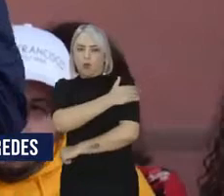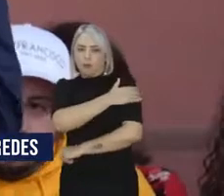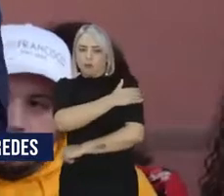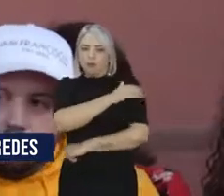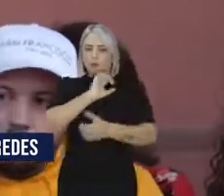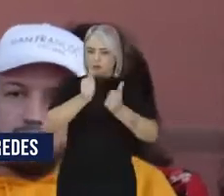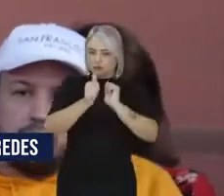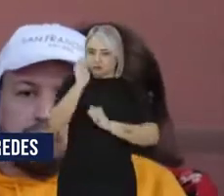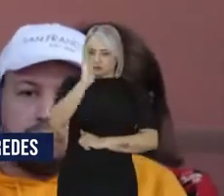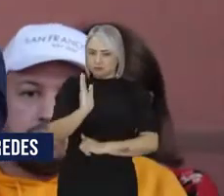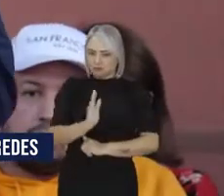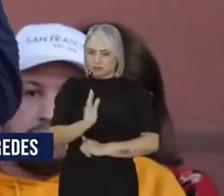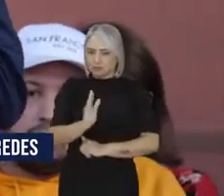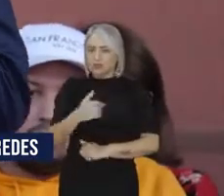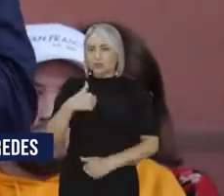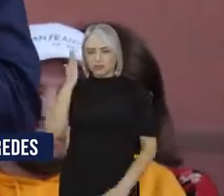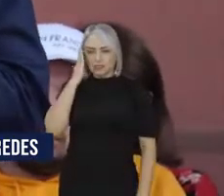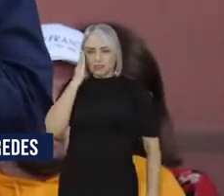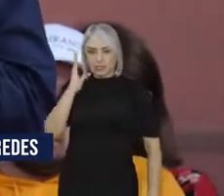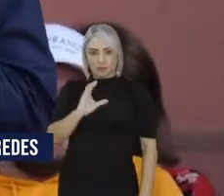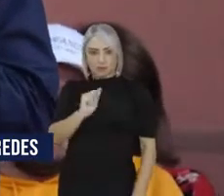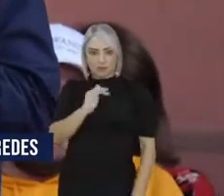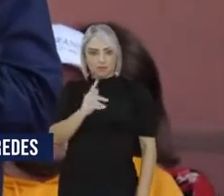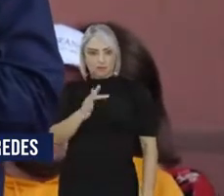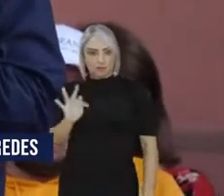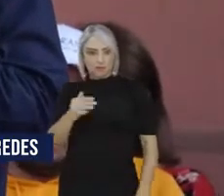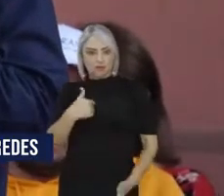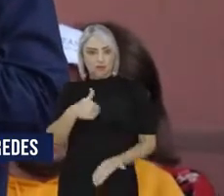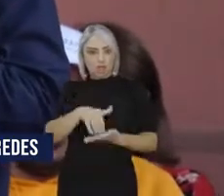que ele foi rejeitado em 9 clubes.